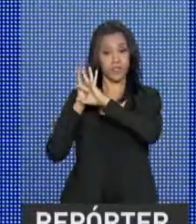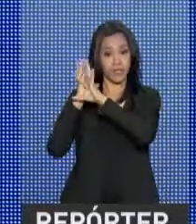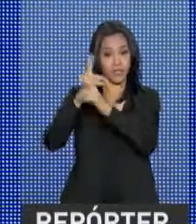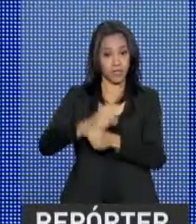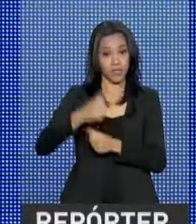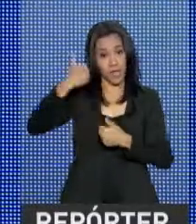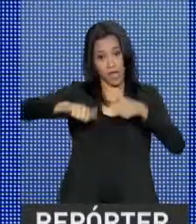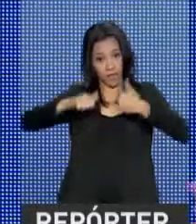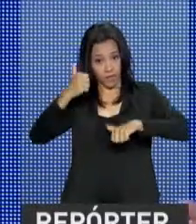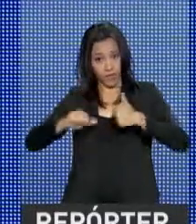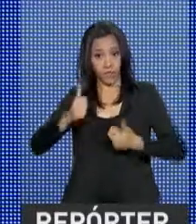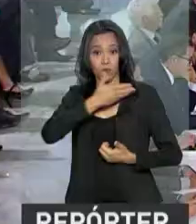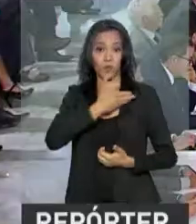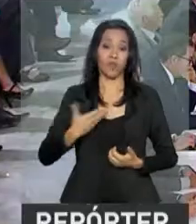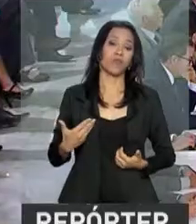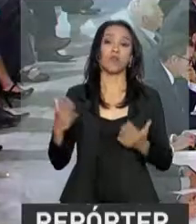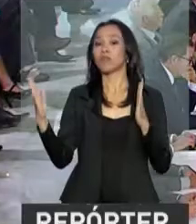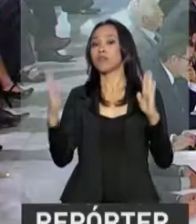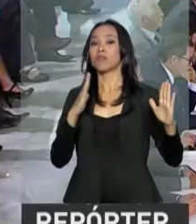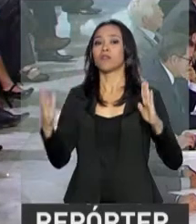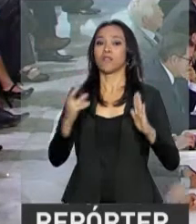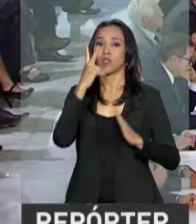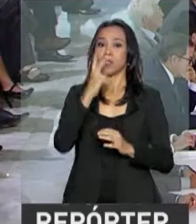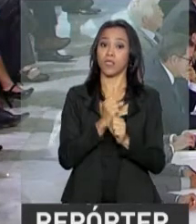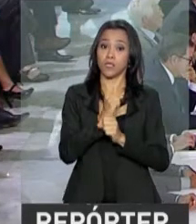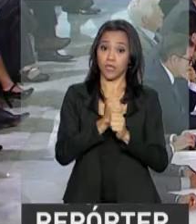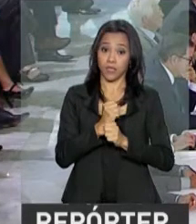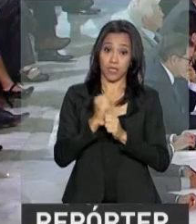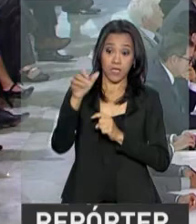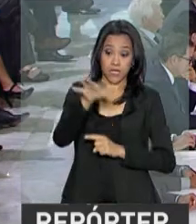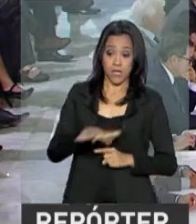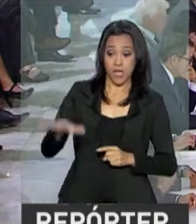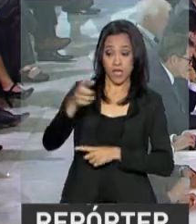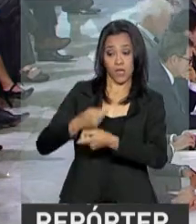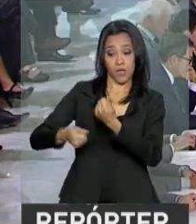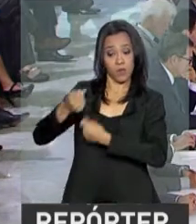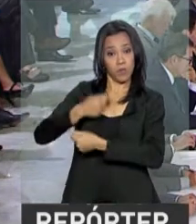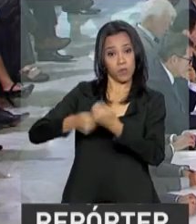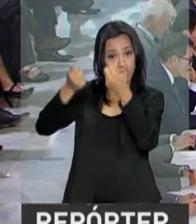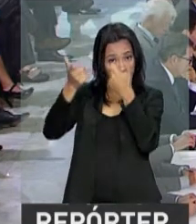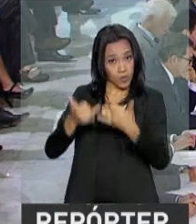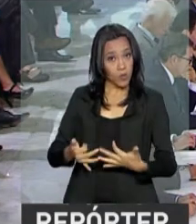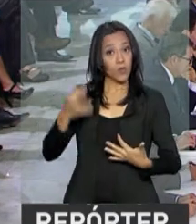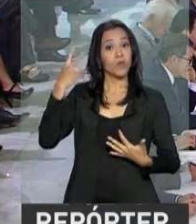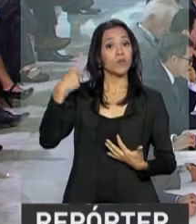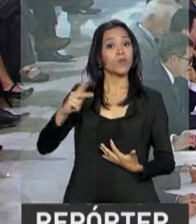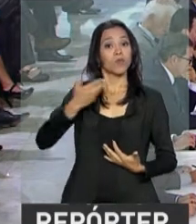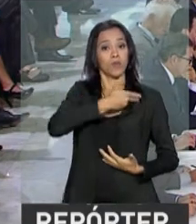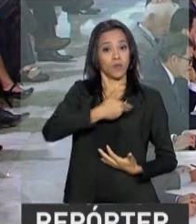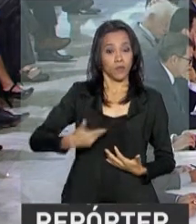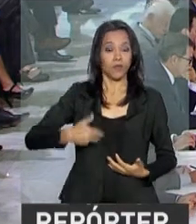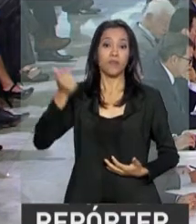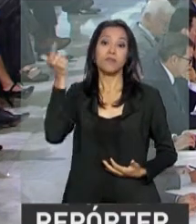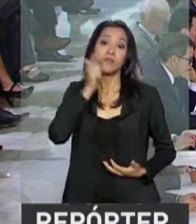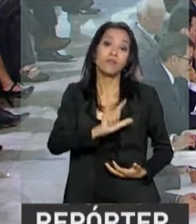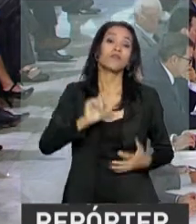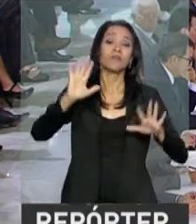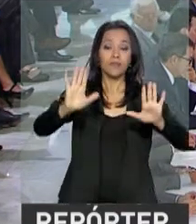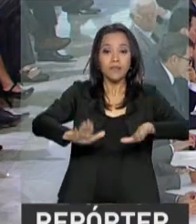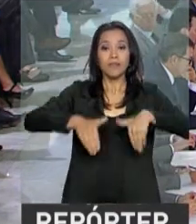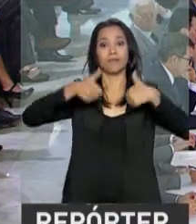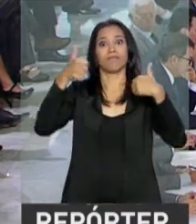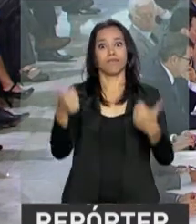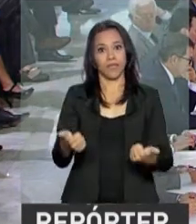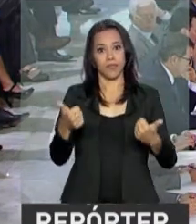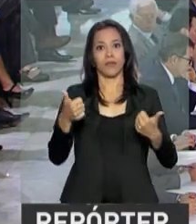do governo nos últimos dois anos na área da economia destacou que o seu governo conseguiu por exemplo melhorar os